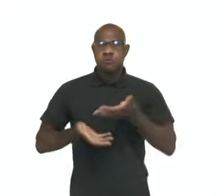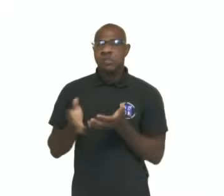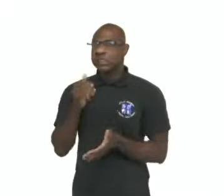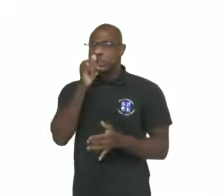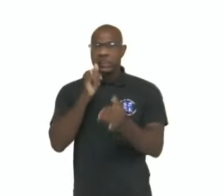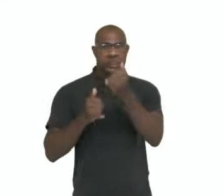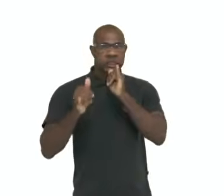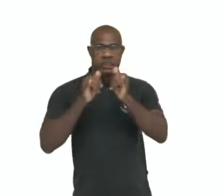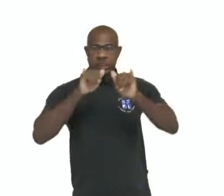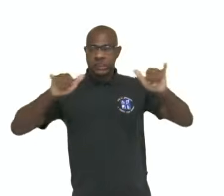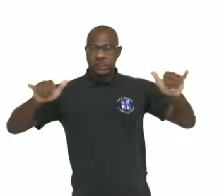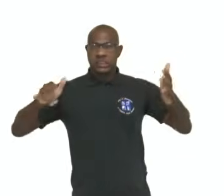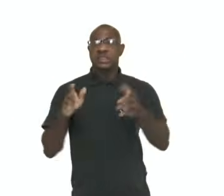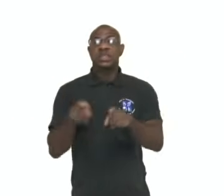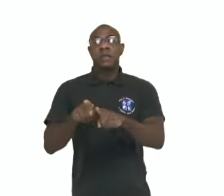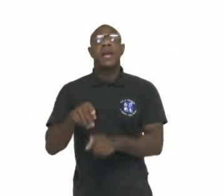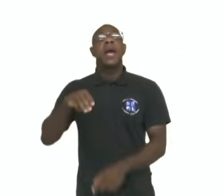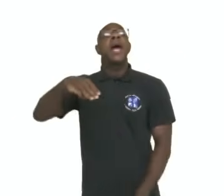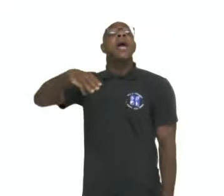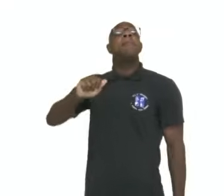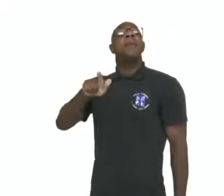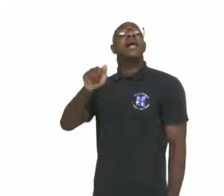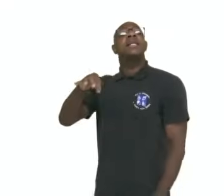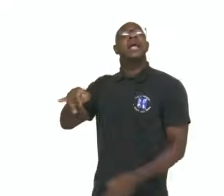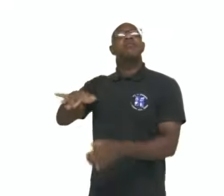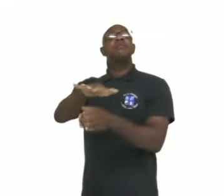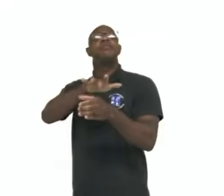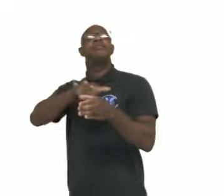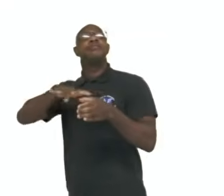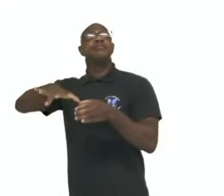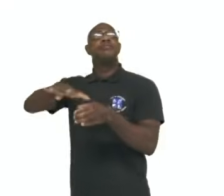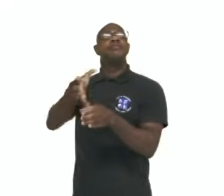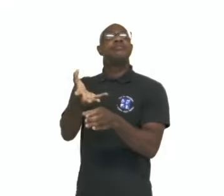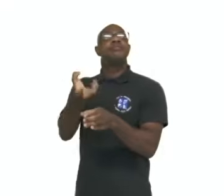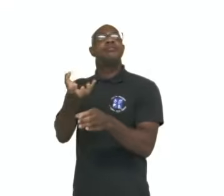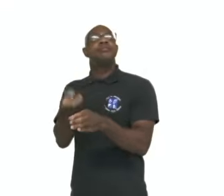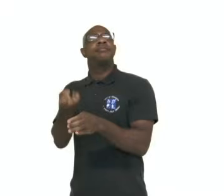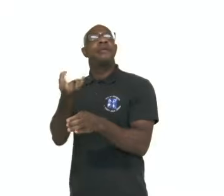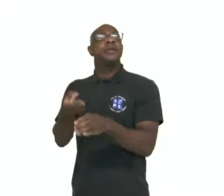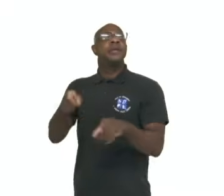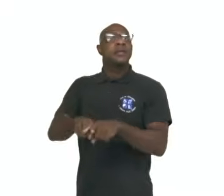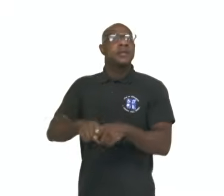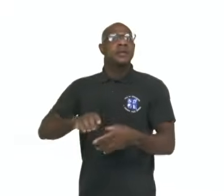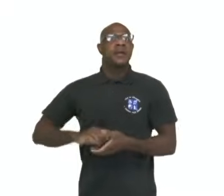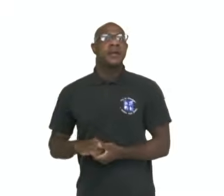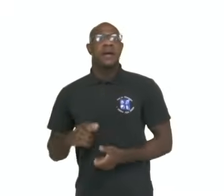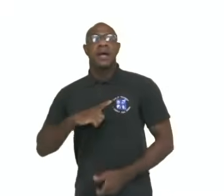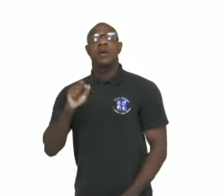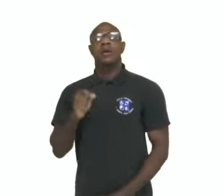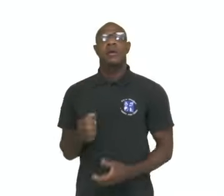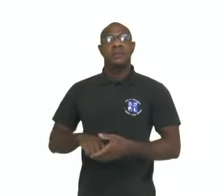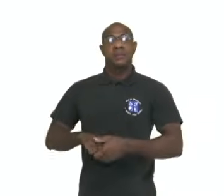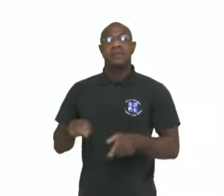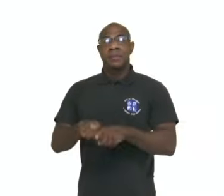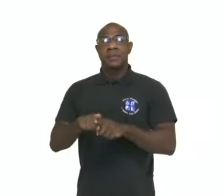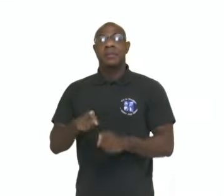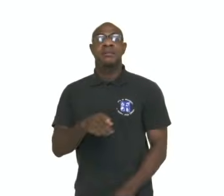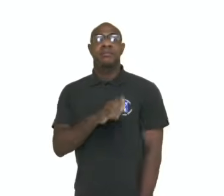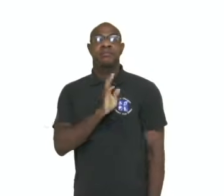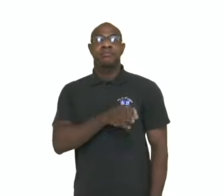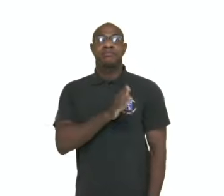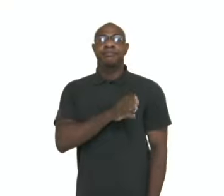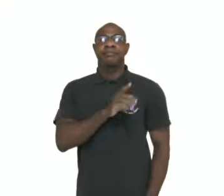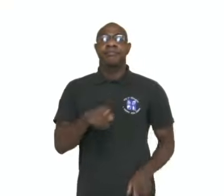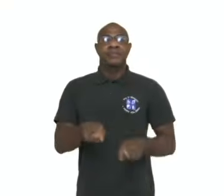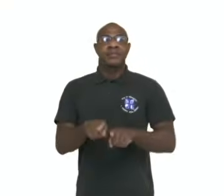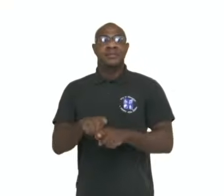elétricos e magnéticos. Existem também, professora, um coração, exatamente, são os impulsos elétricos que